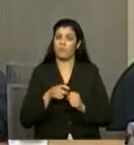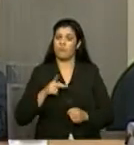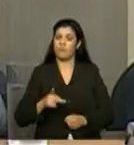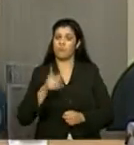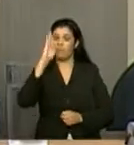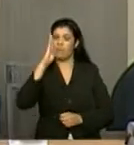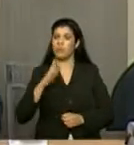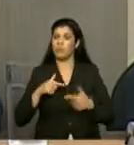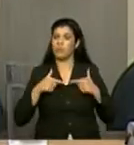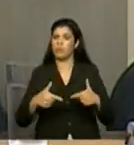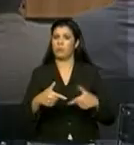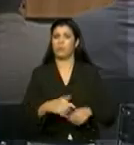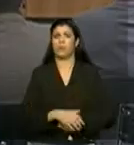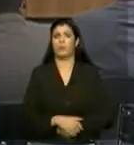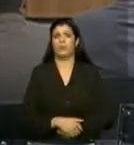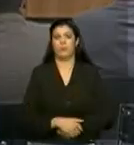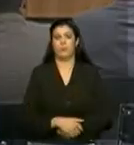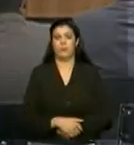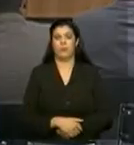lutando